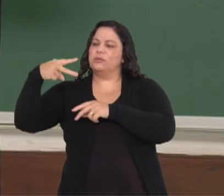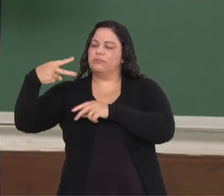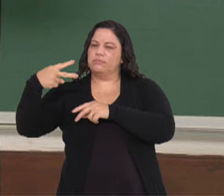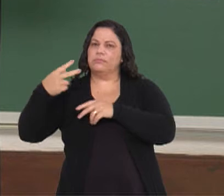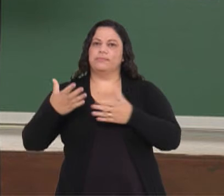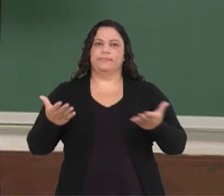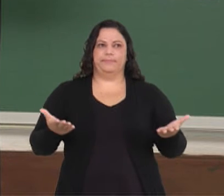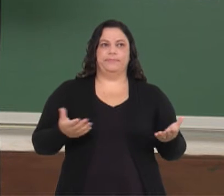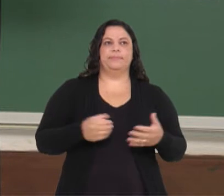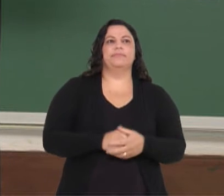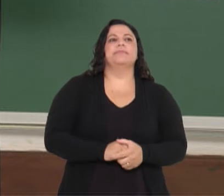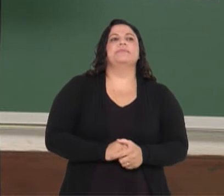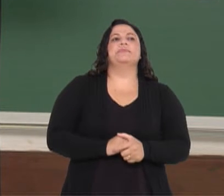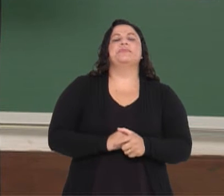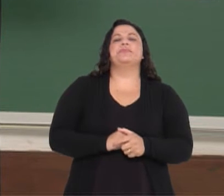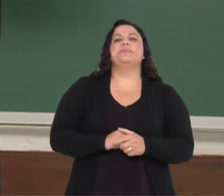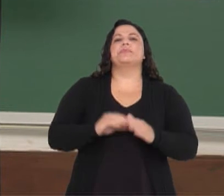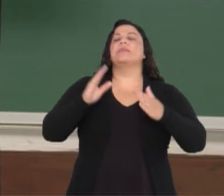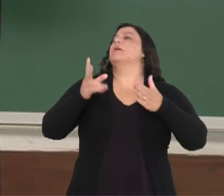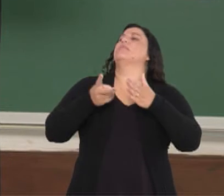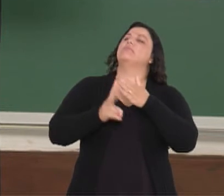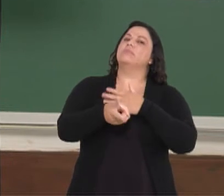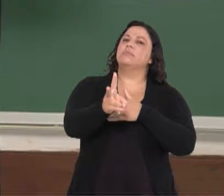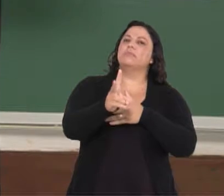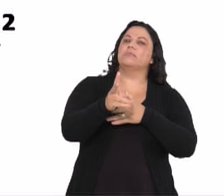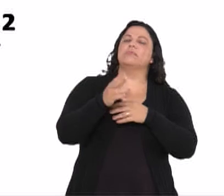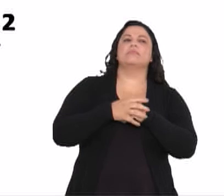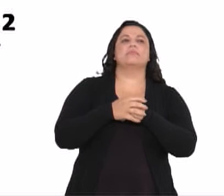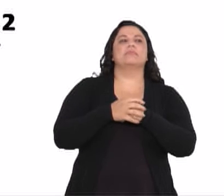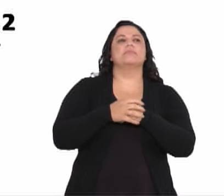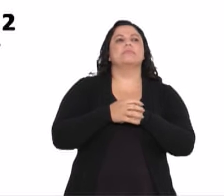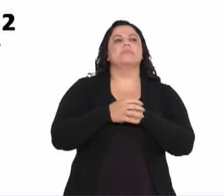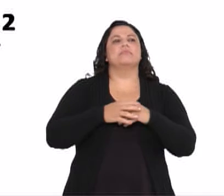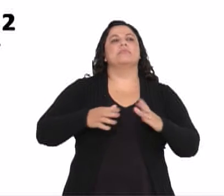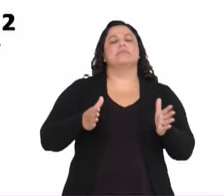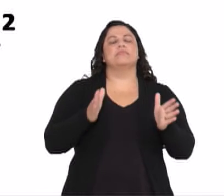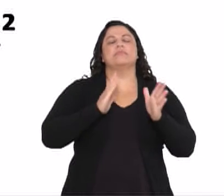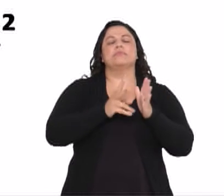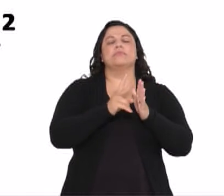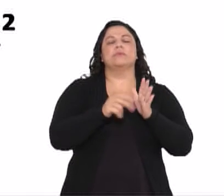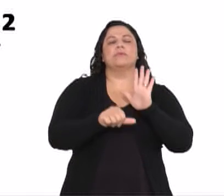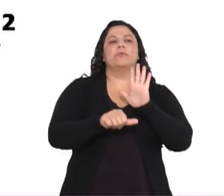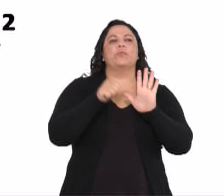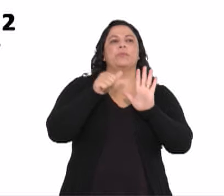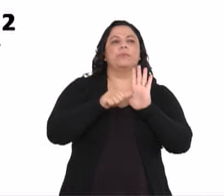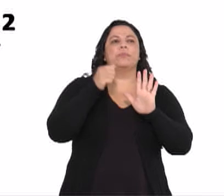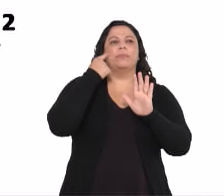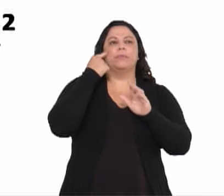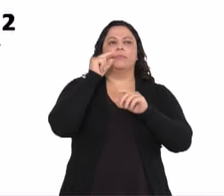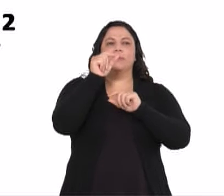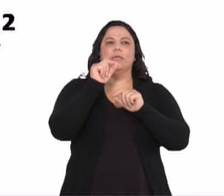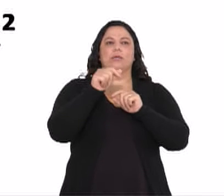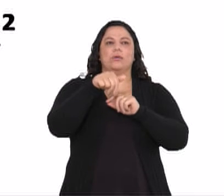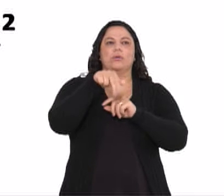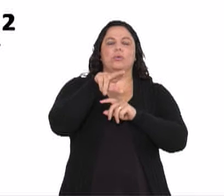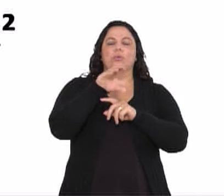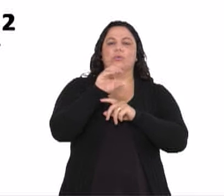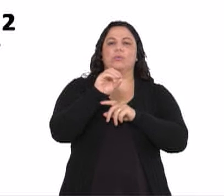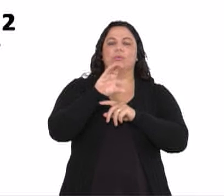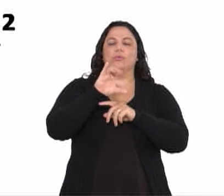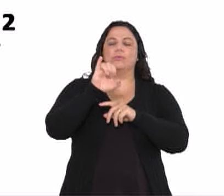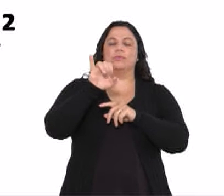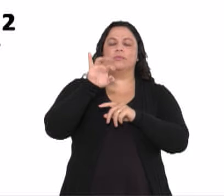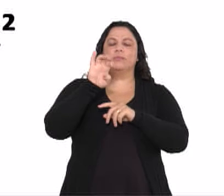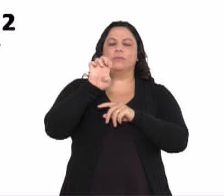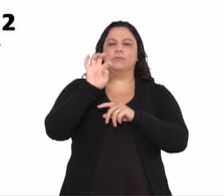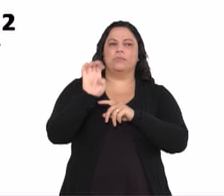esse. Indo à frente, então, nosso primeiro termo do quociente é o 3x². Agora, vamos